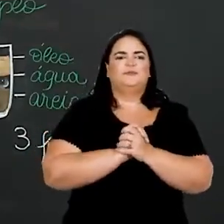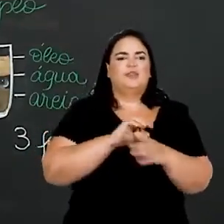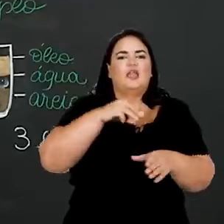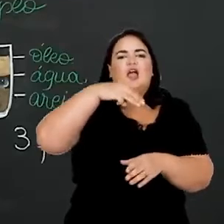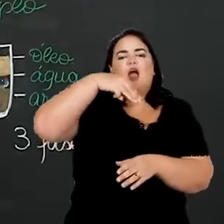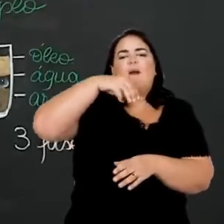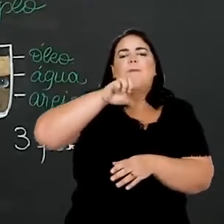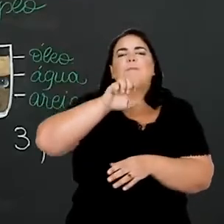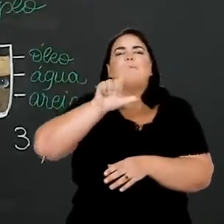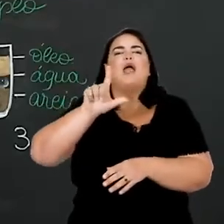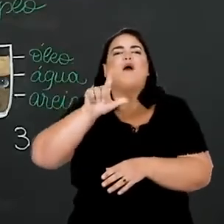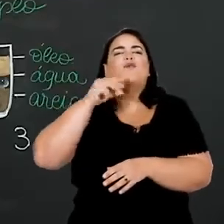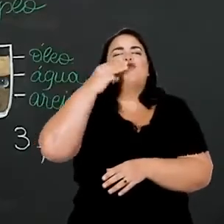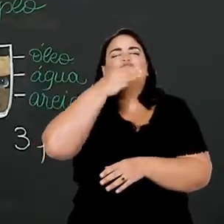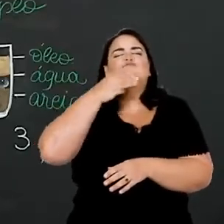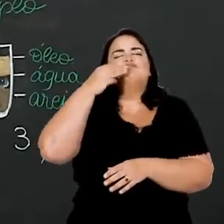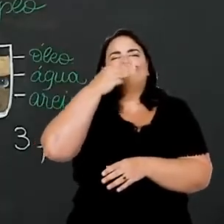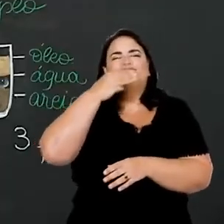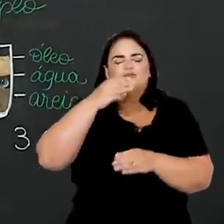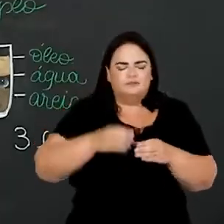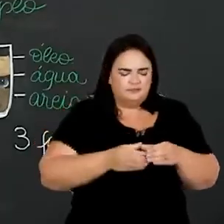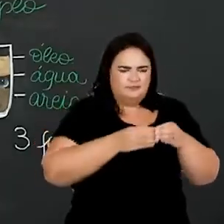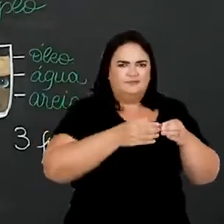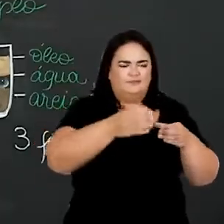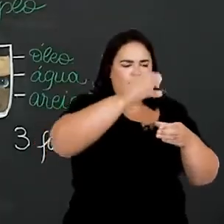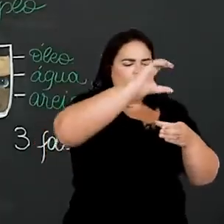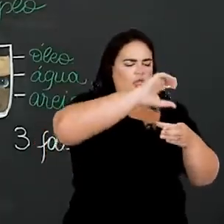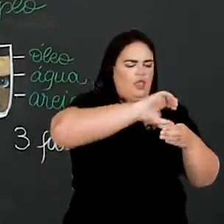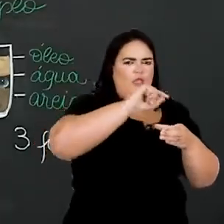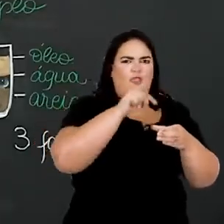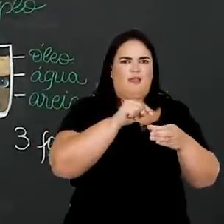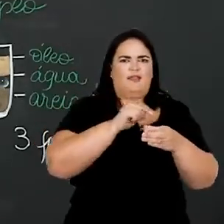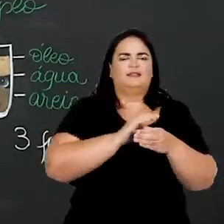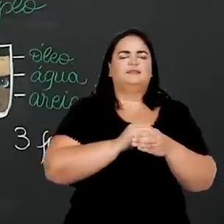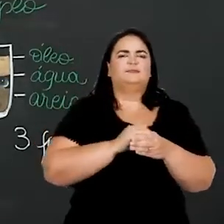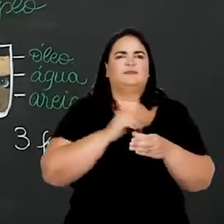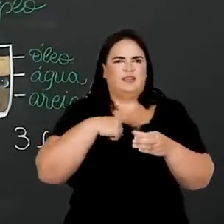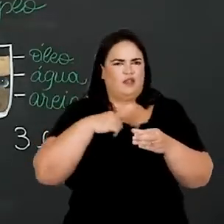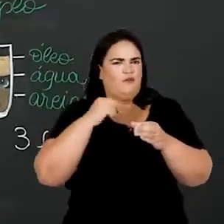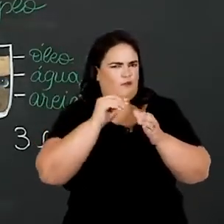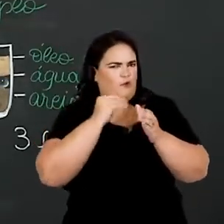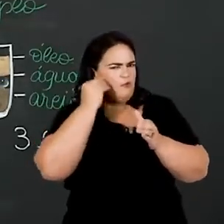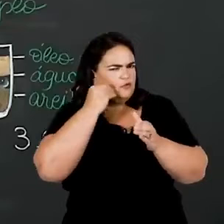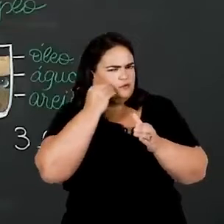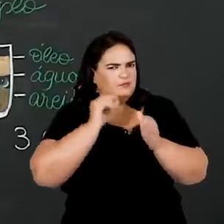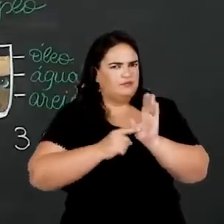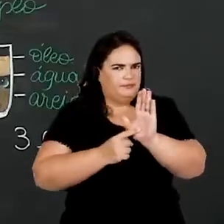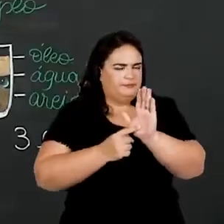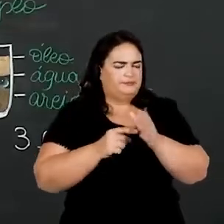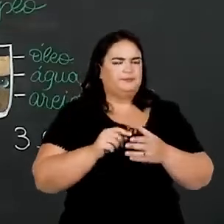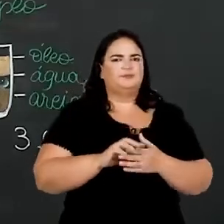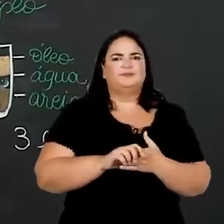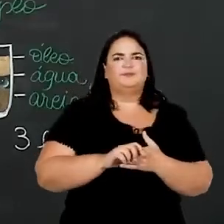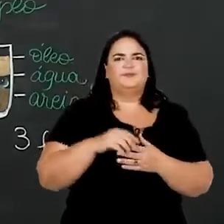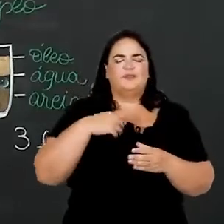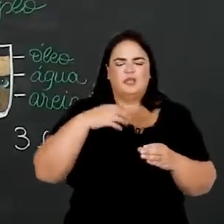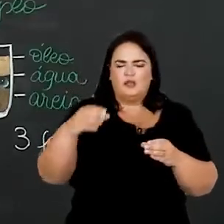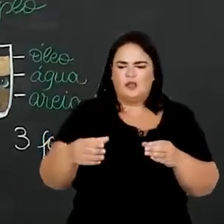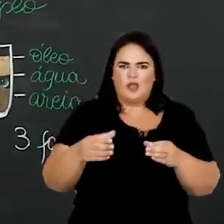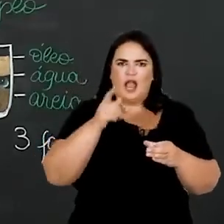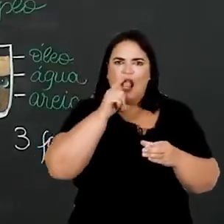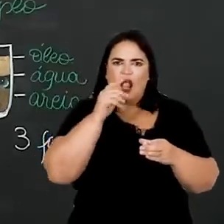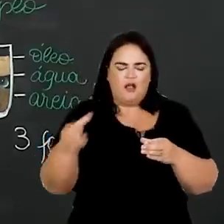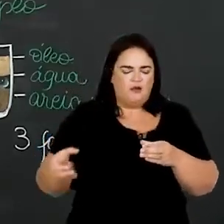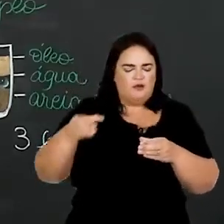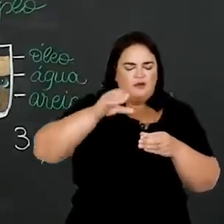Mel. Copinho de mel. Vou fazer aqui uma misturinha, fazer uma experiência para você. E eu peguei aqui, juntei um copinho de